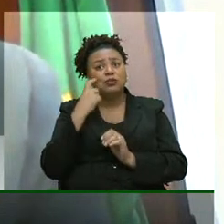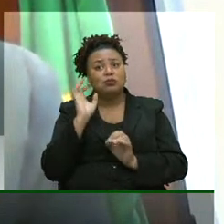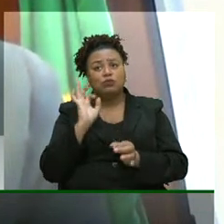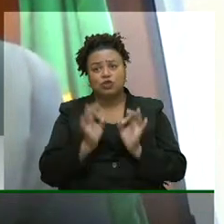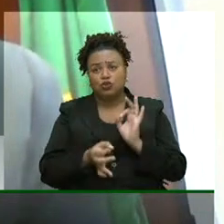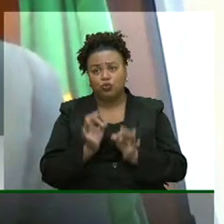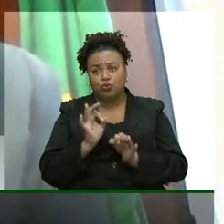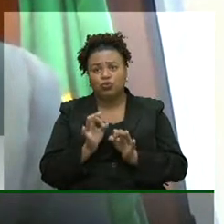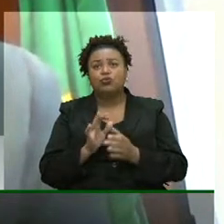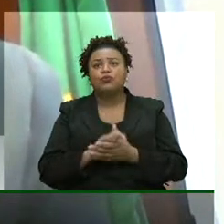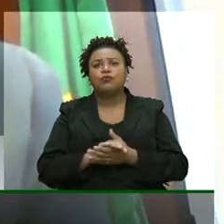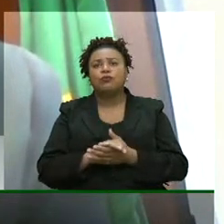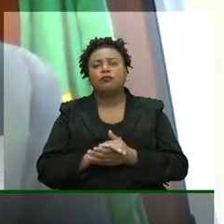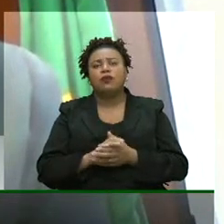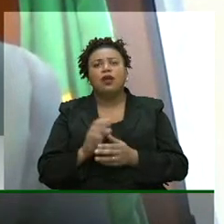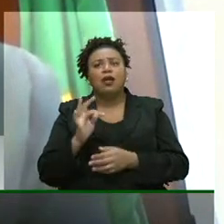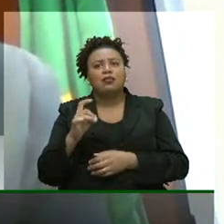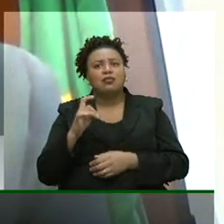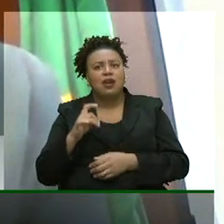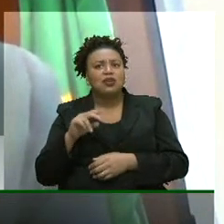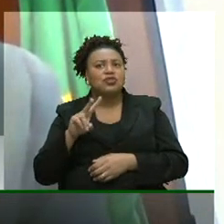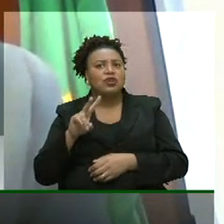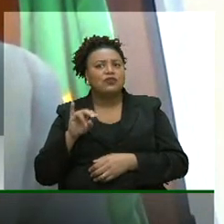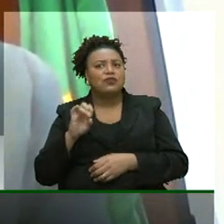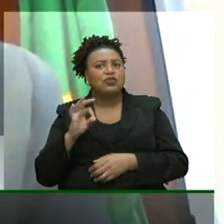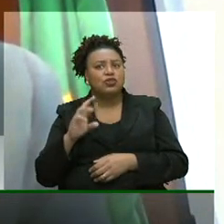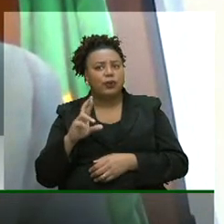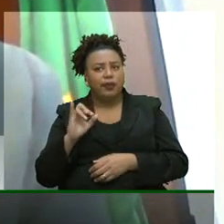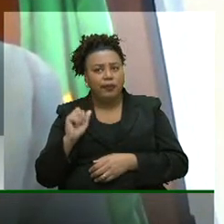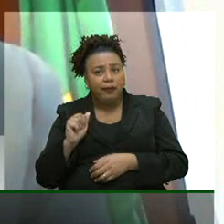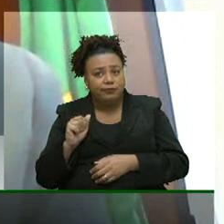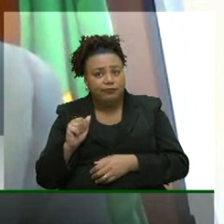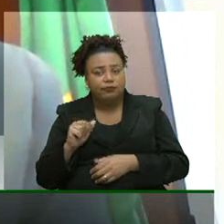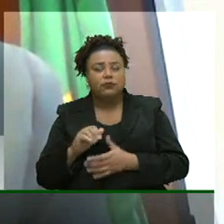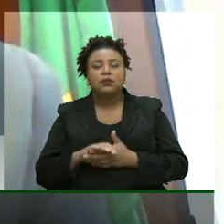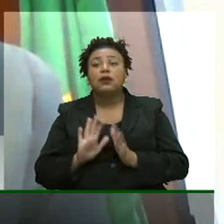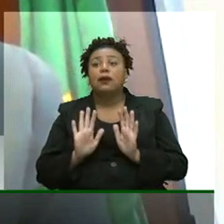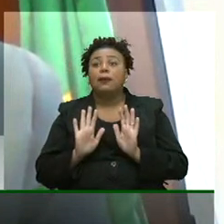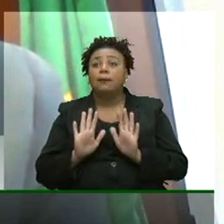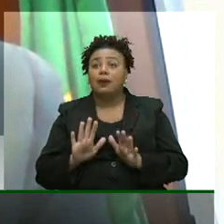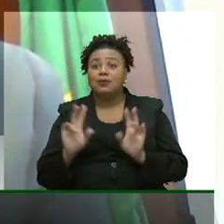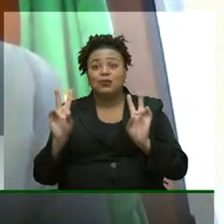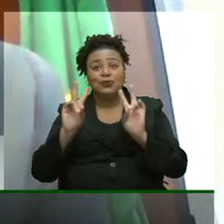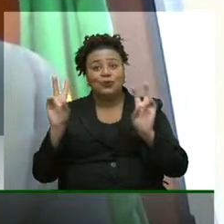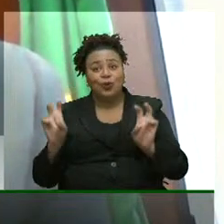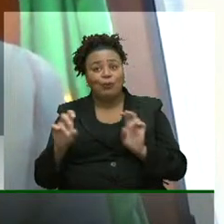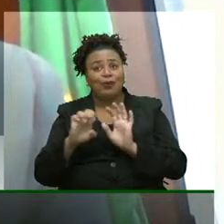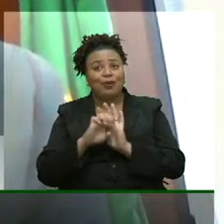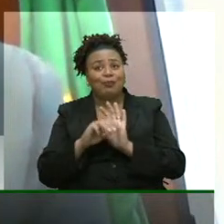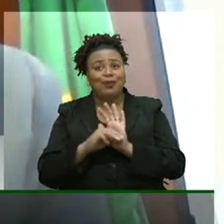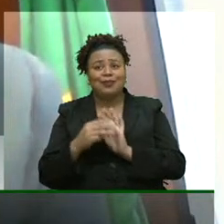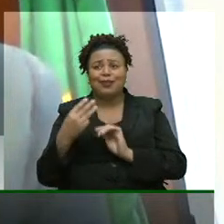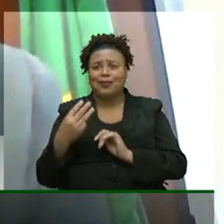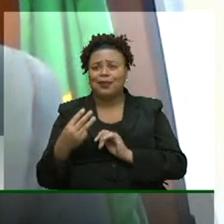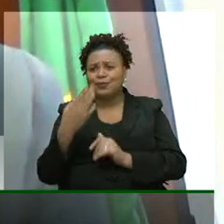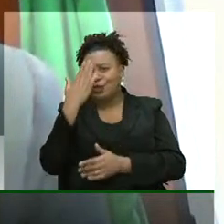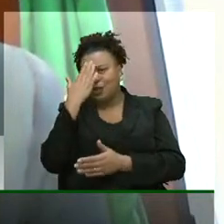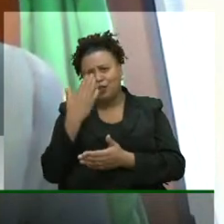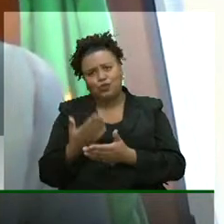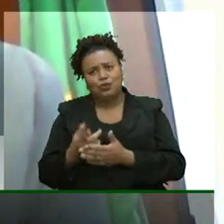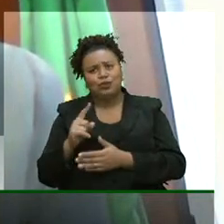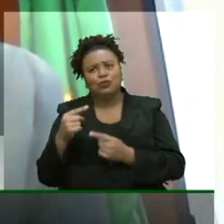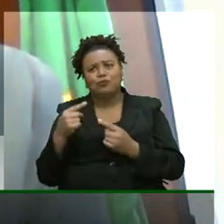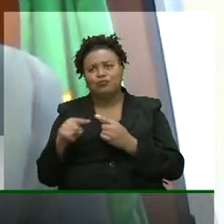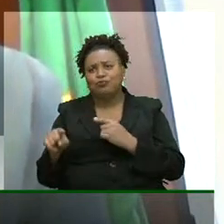justiça, suspensão da taxa de vistoria, né? Mas em relação à emenda número 3, acreditamos que seja algo que